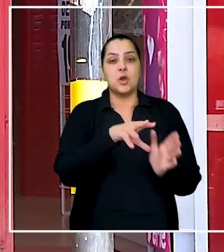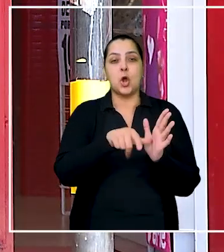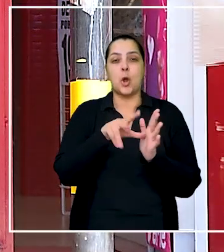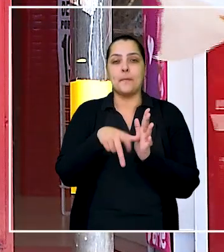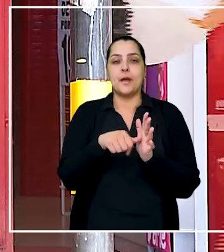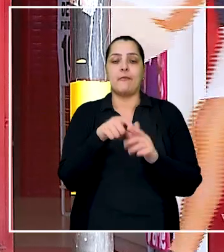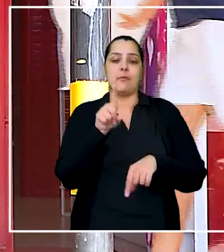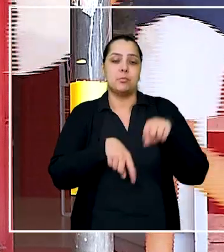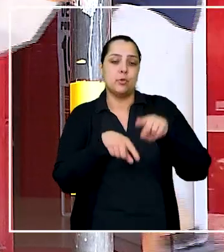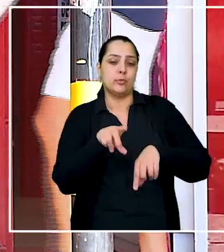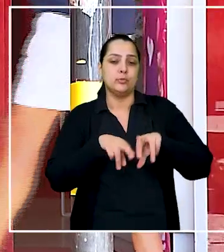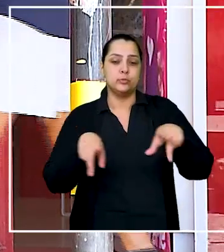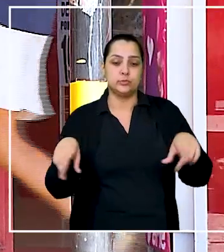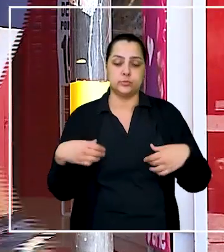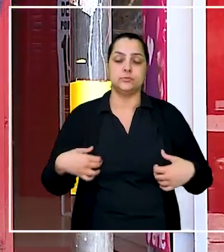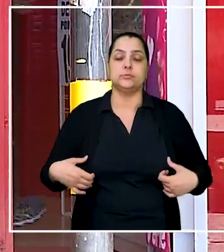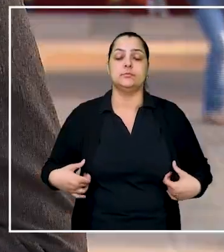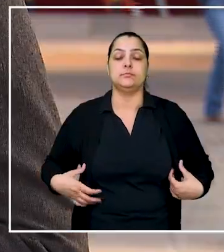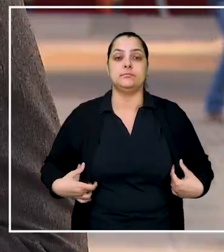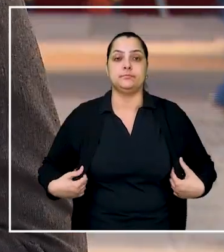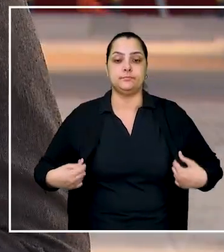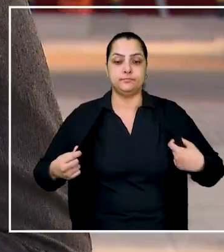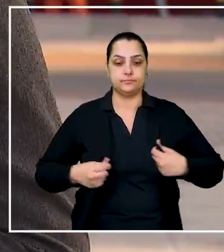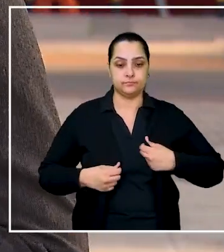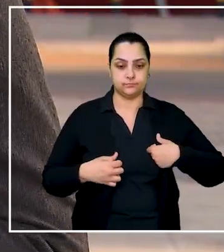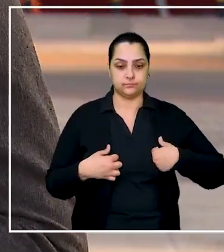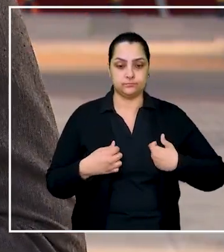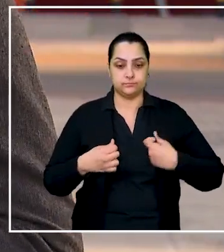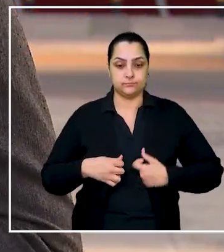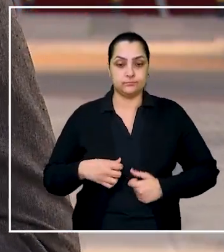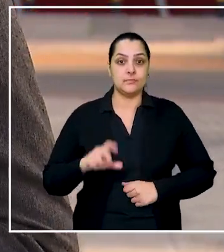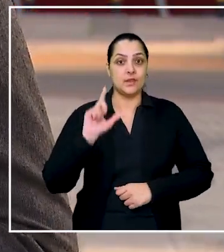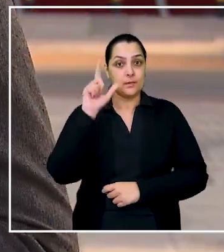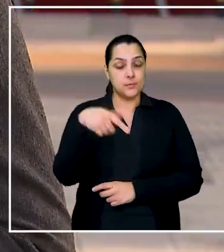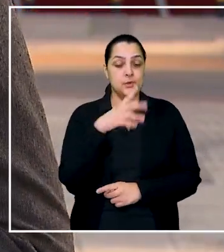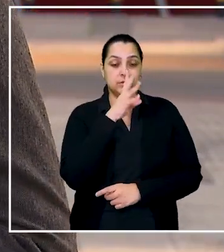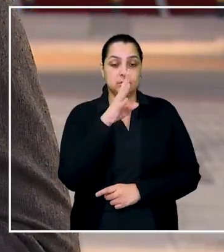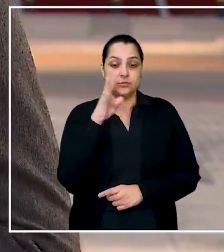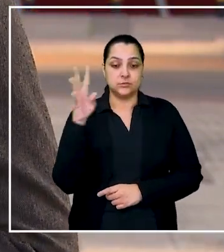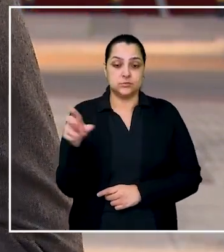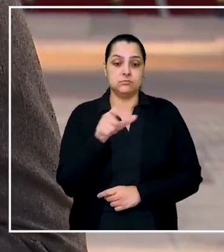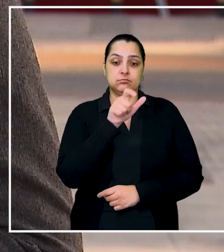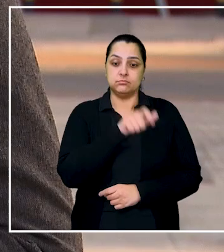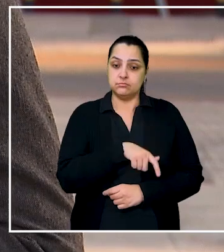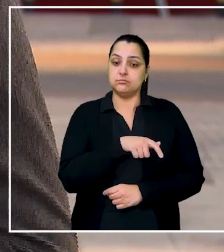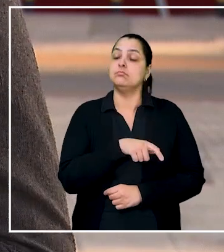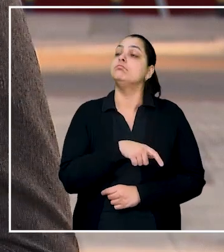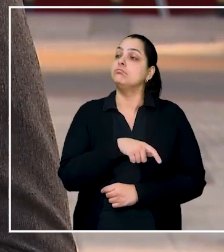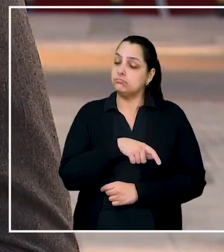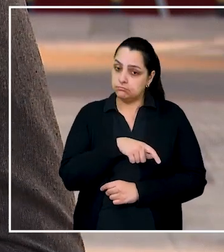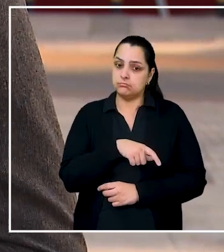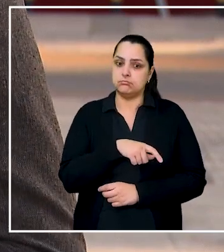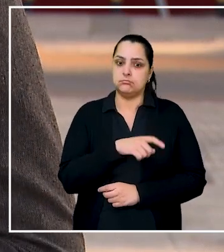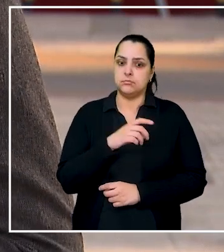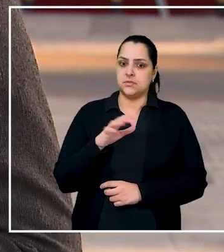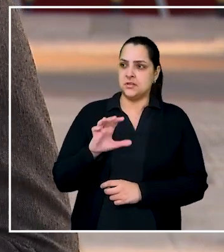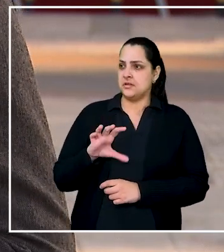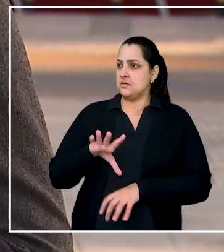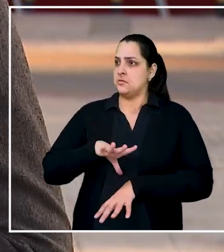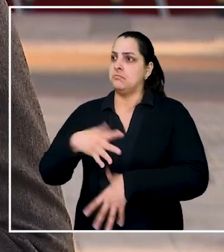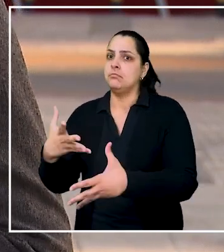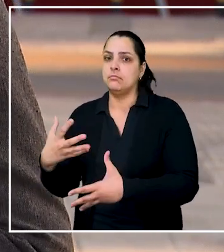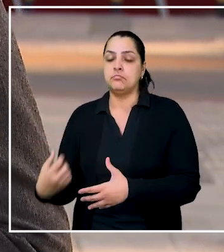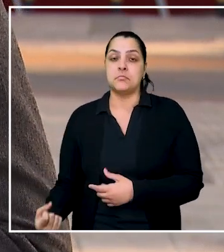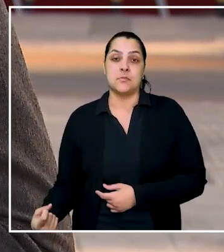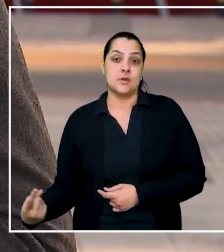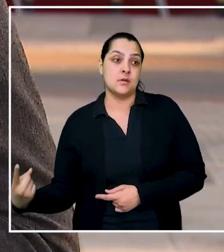vítima furtava produtos do estabelecimento. Após uma dessas acusações, o operador reagiu e levou socos